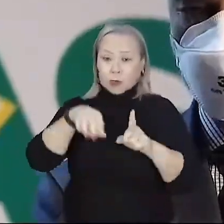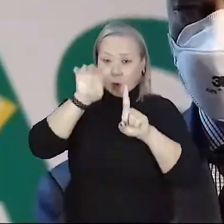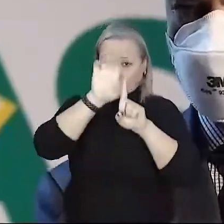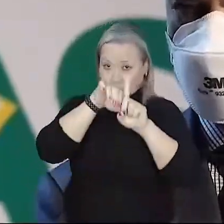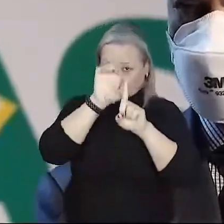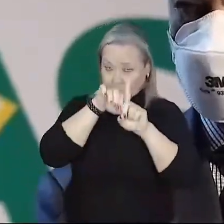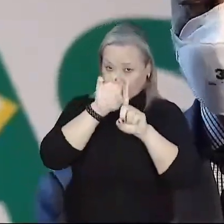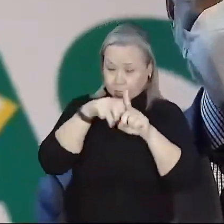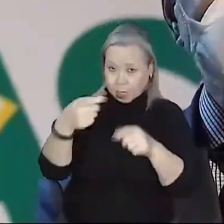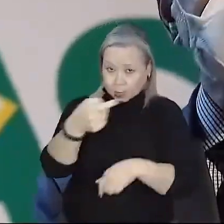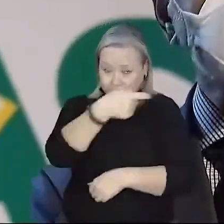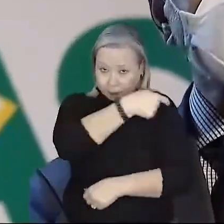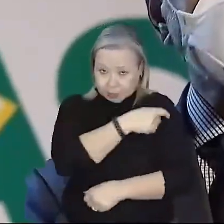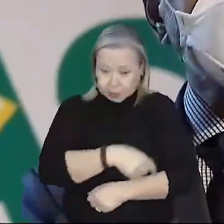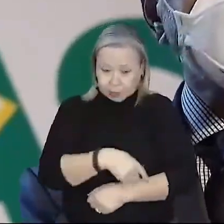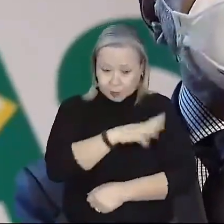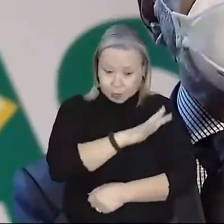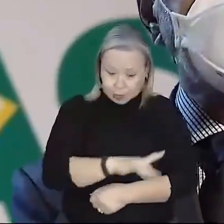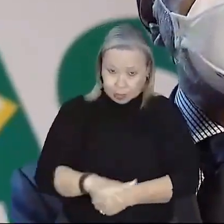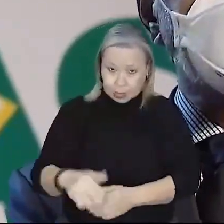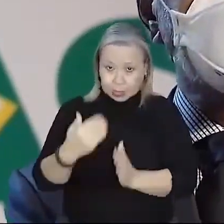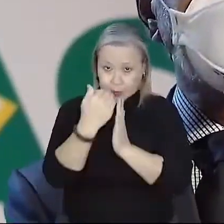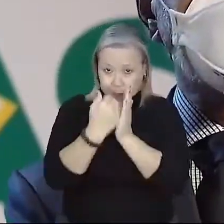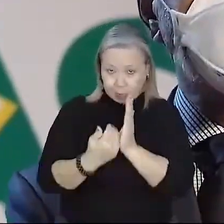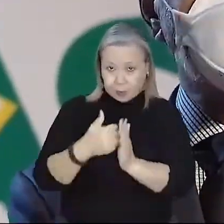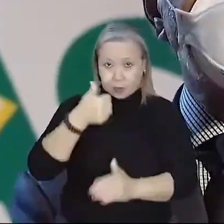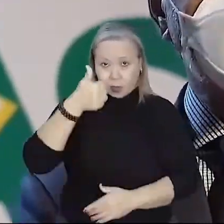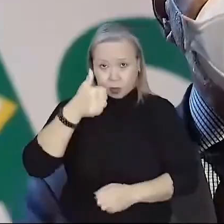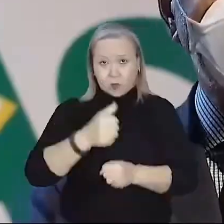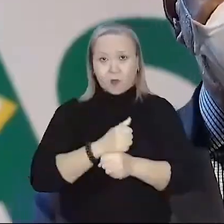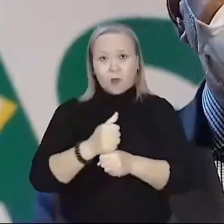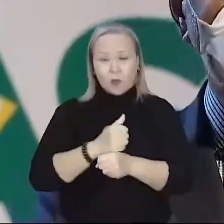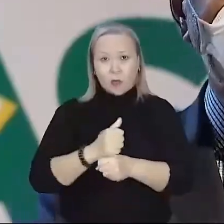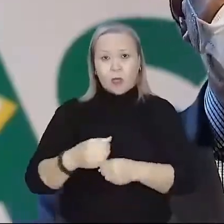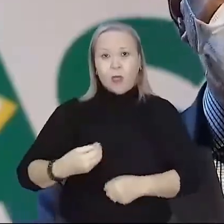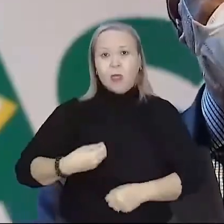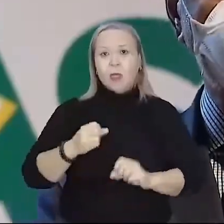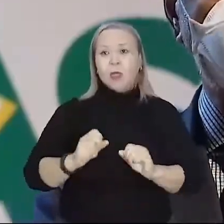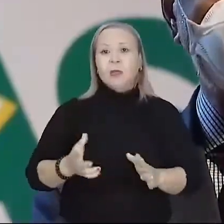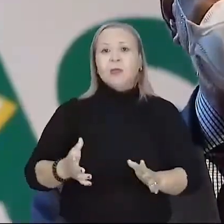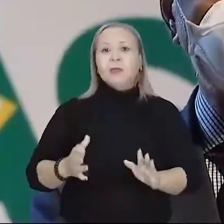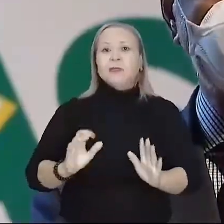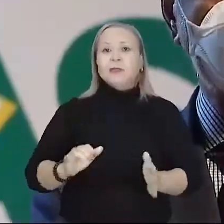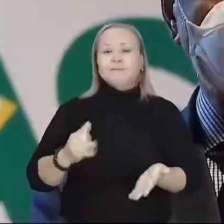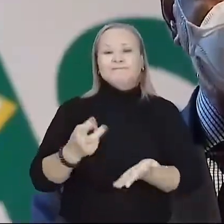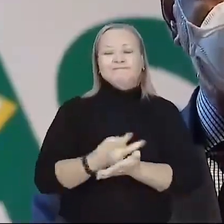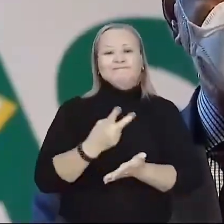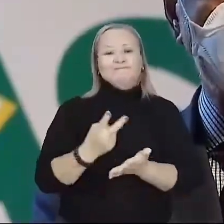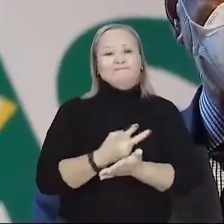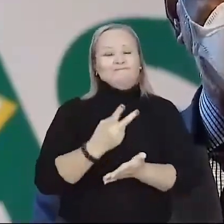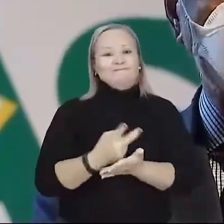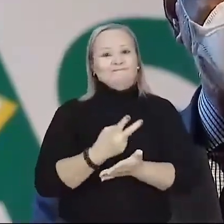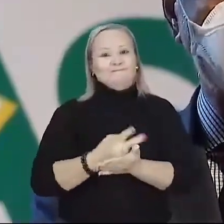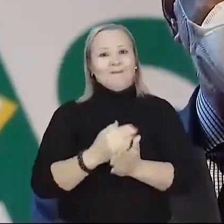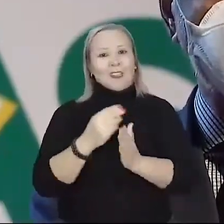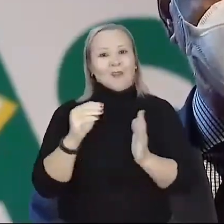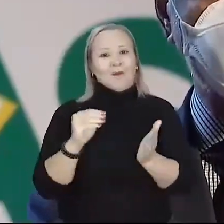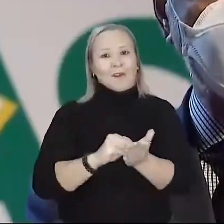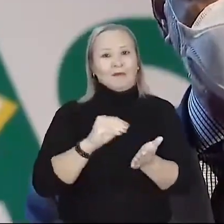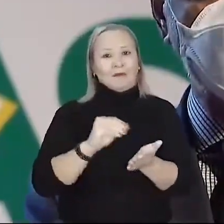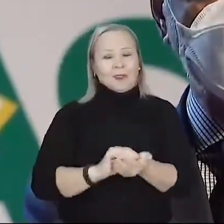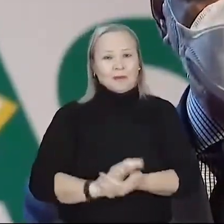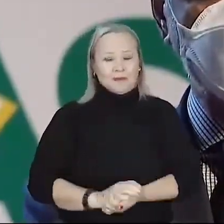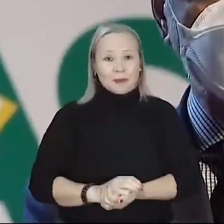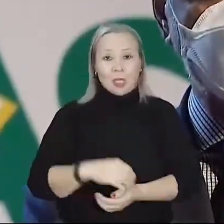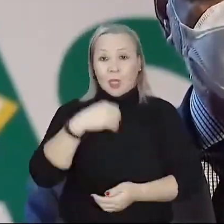calendário de vacinação para crianças com menos de um ano estão com cobertura inadequada. Todas, sem exceção.